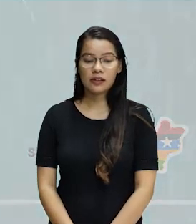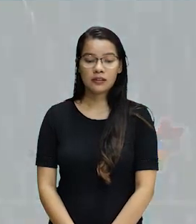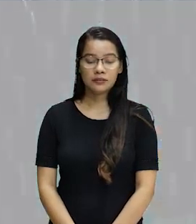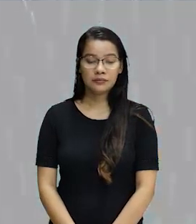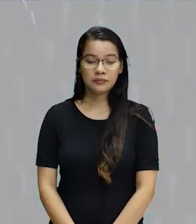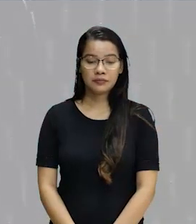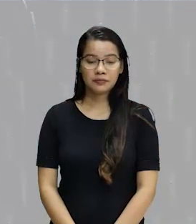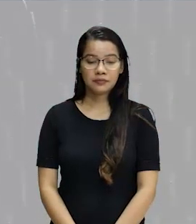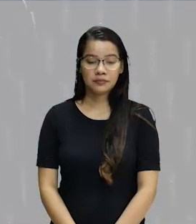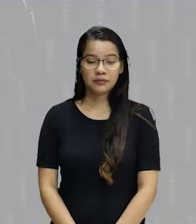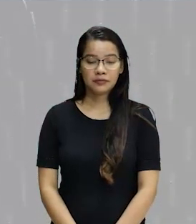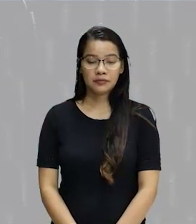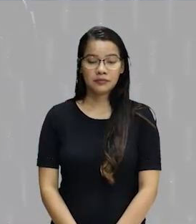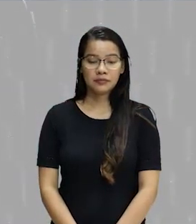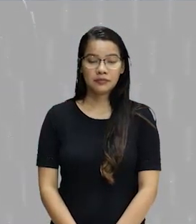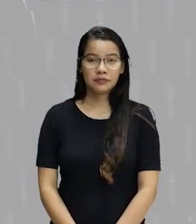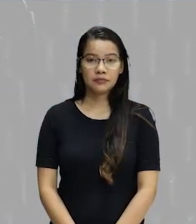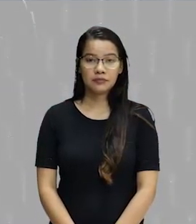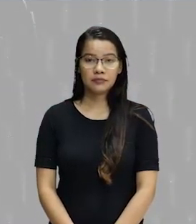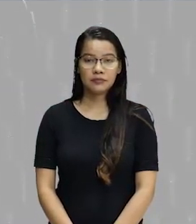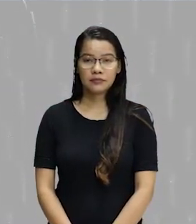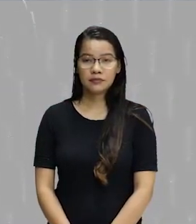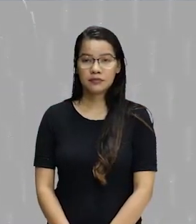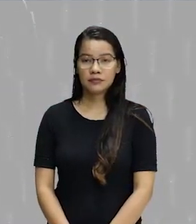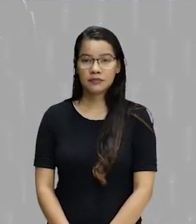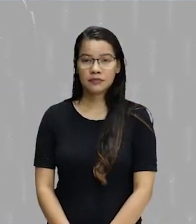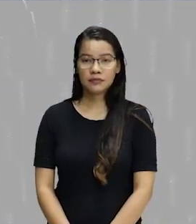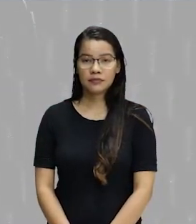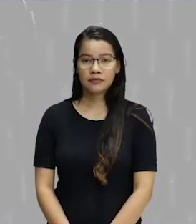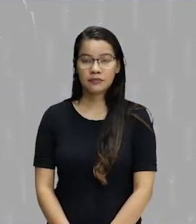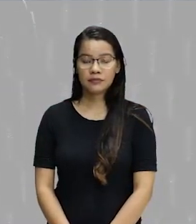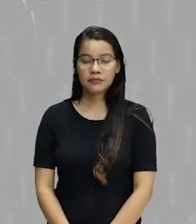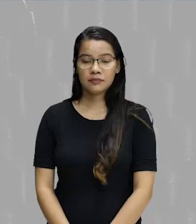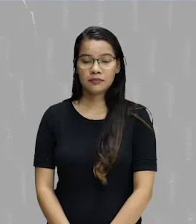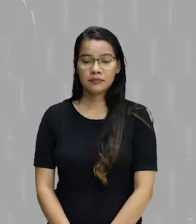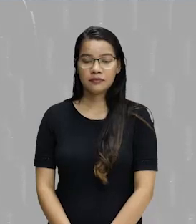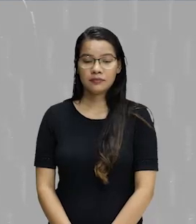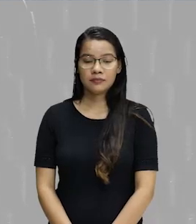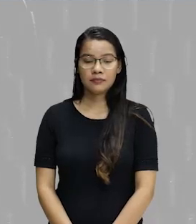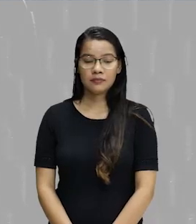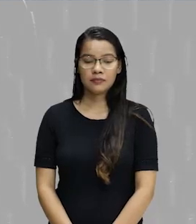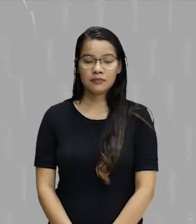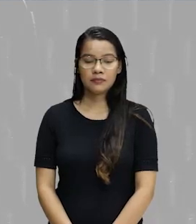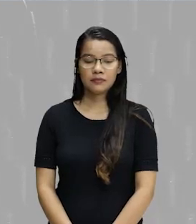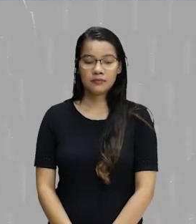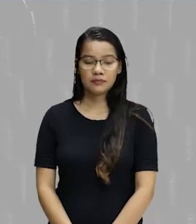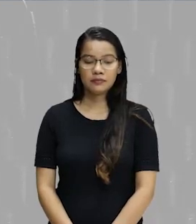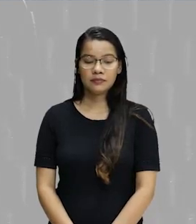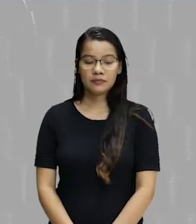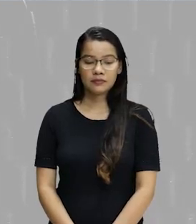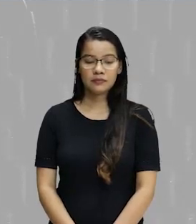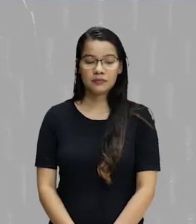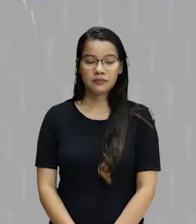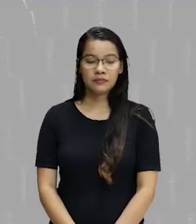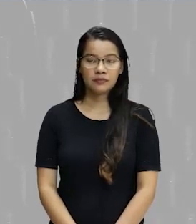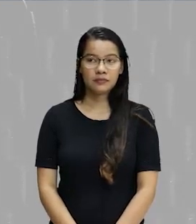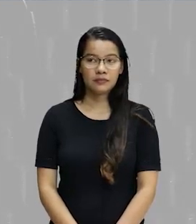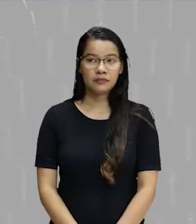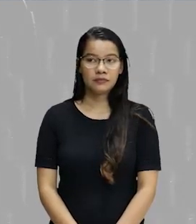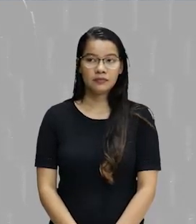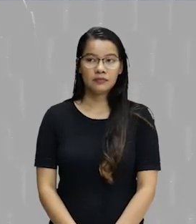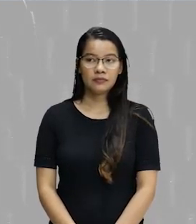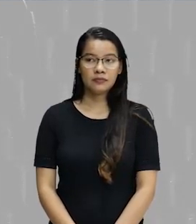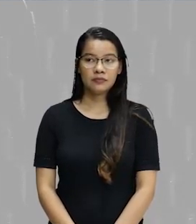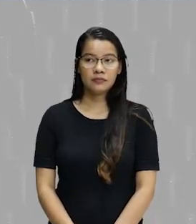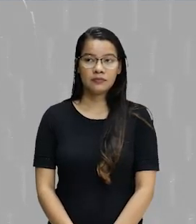solução aquosa 70%, é usado como desinfetante da pele, também na limpeza, certo? É o